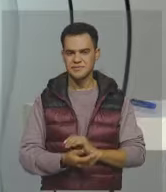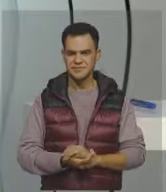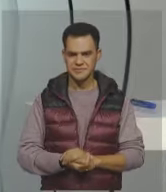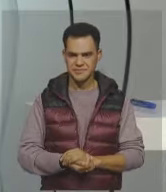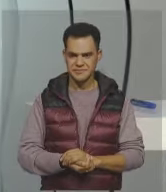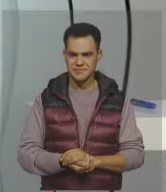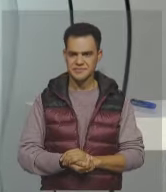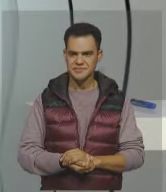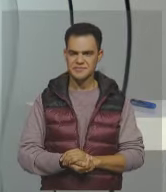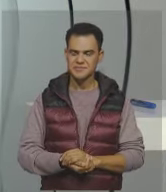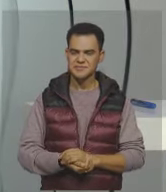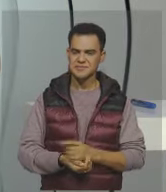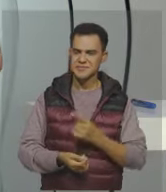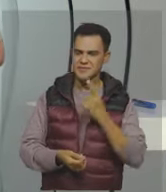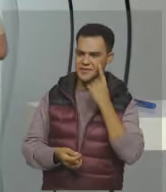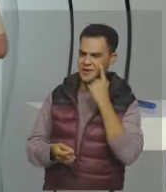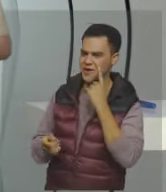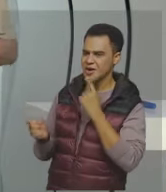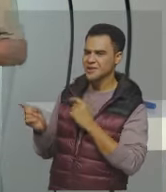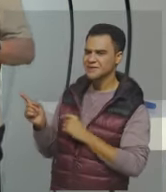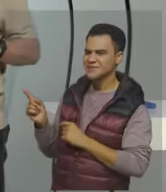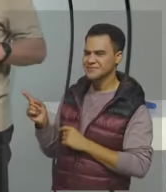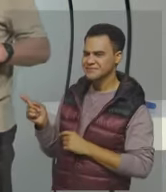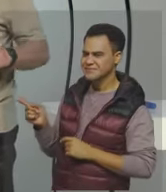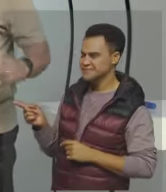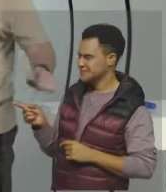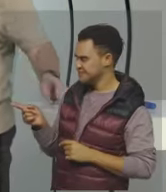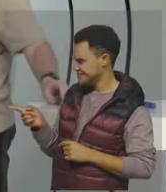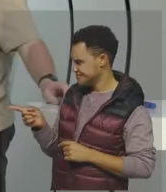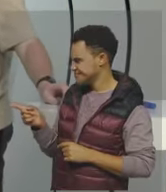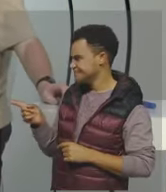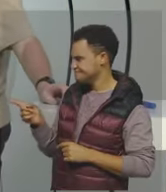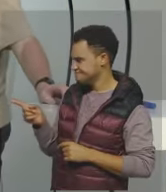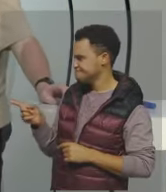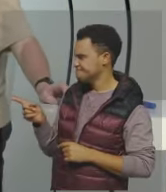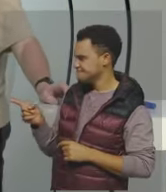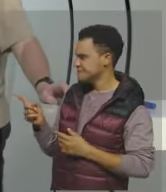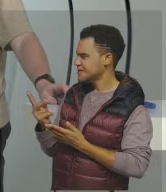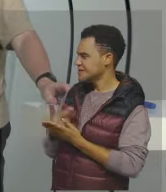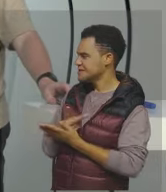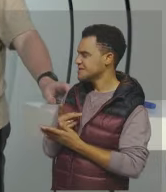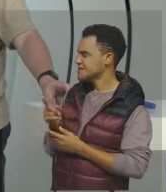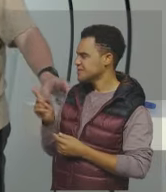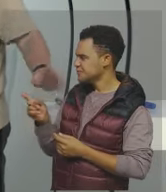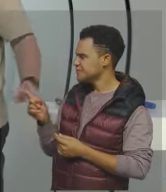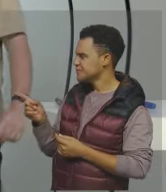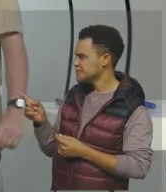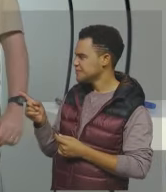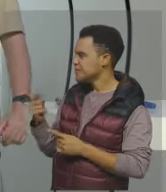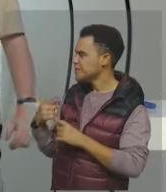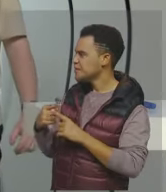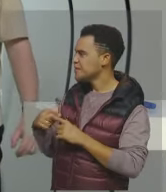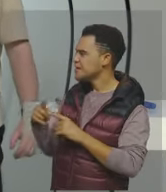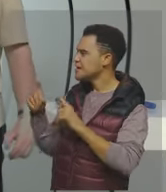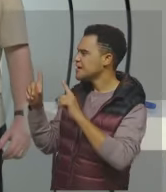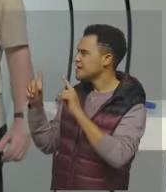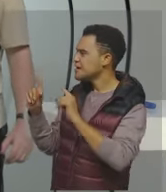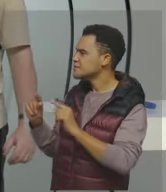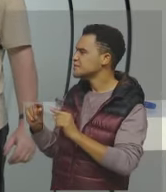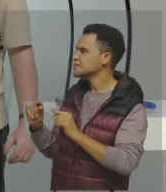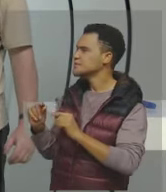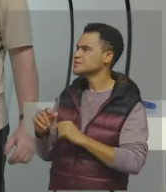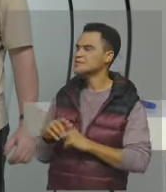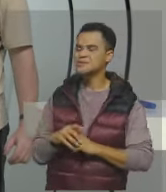Ok? Olha o que aconteceu com o valor da minha resistência equivalente aqui. O valor reduziu-se em 5